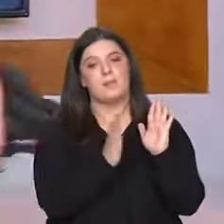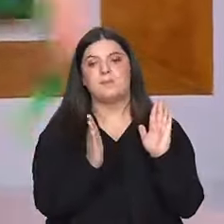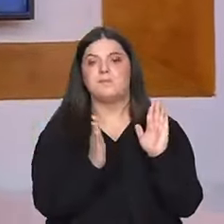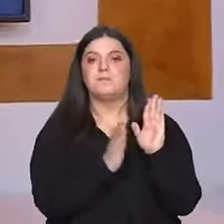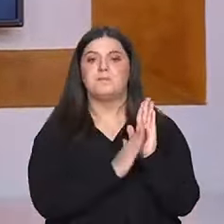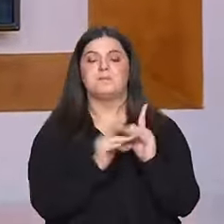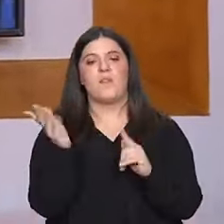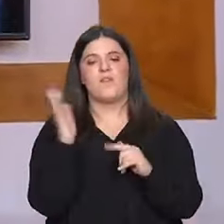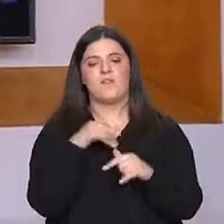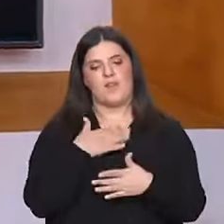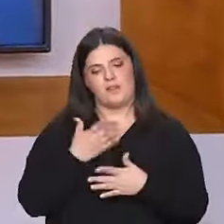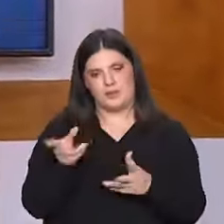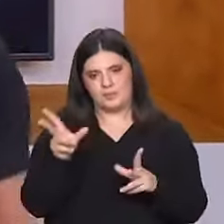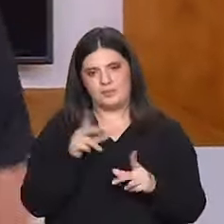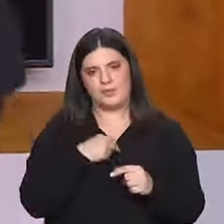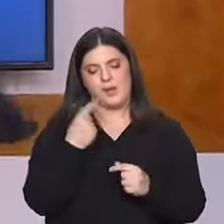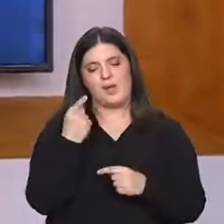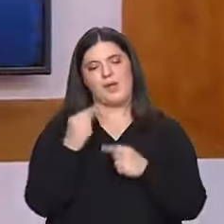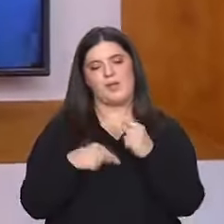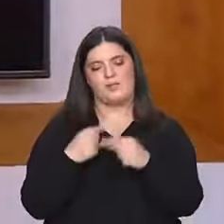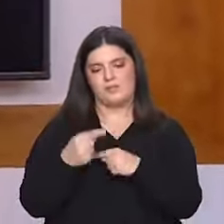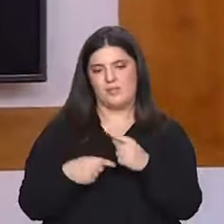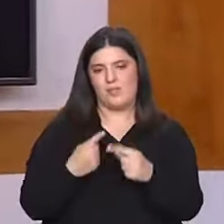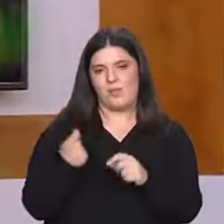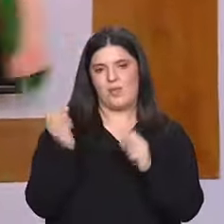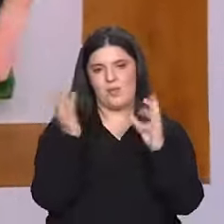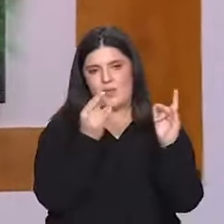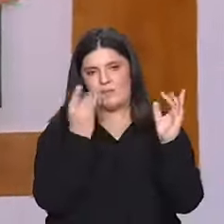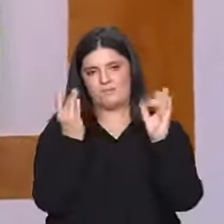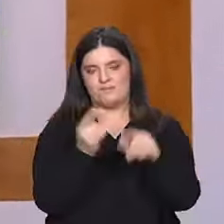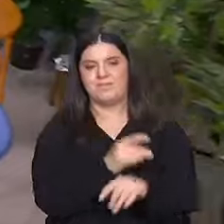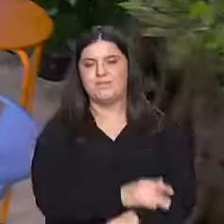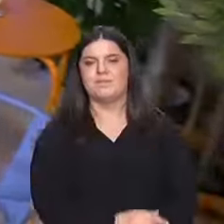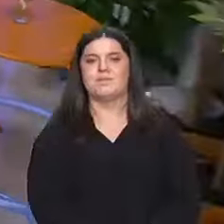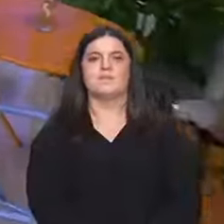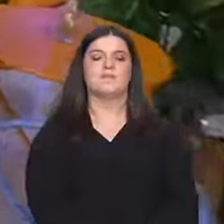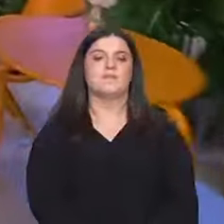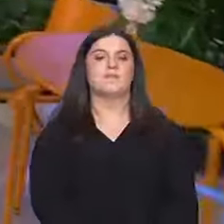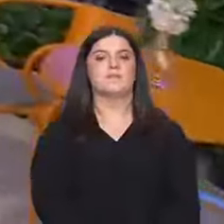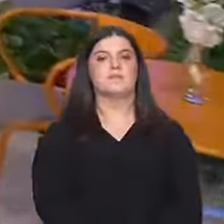mão, vem dançar comigo a modinha do malhão.